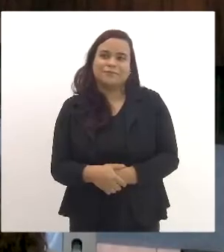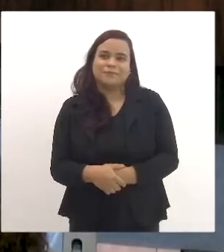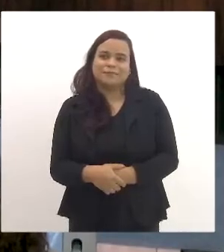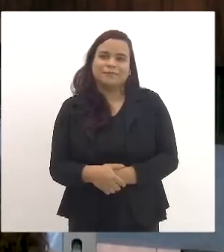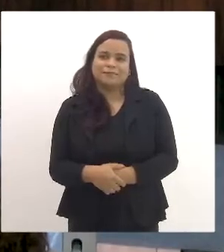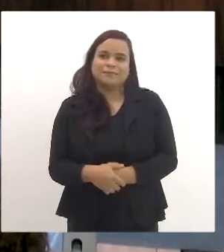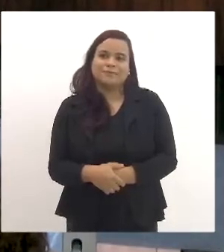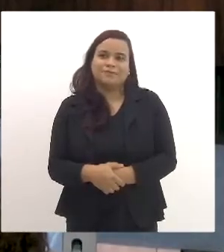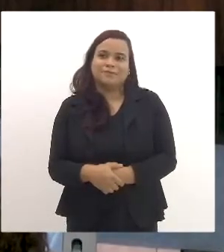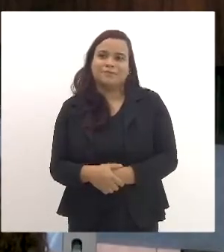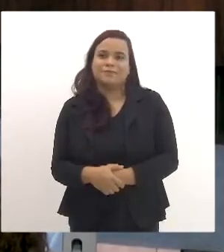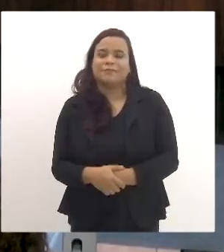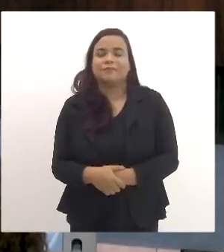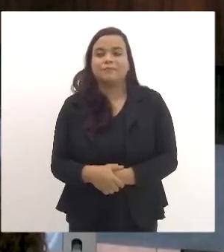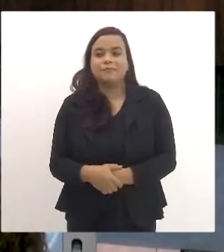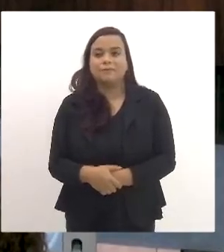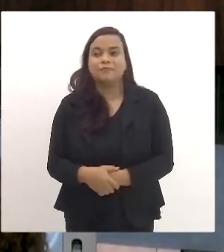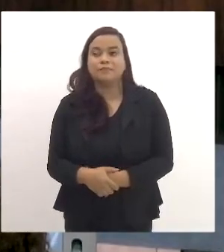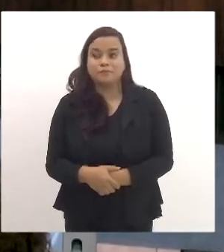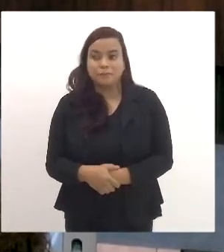Merecido.